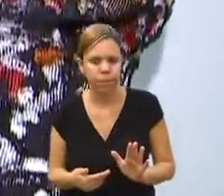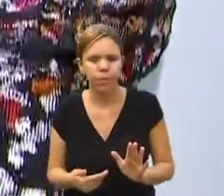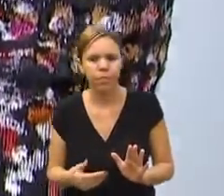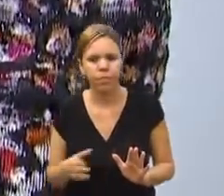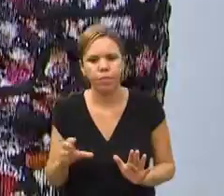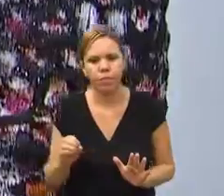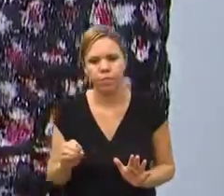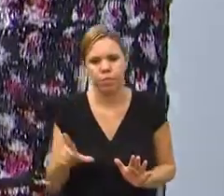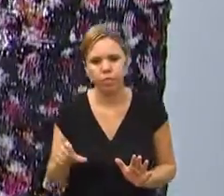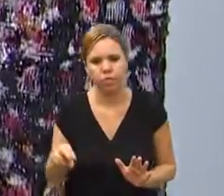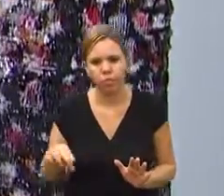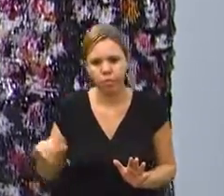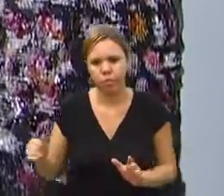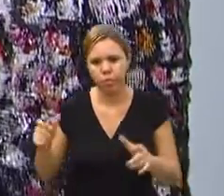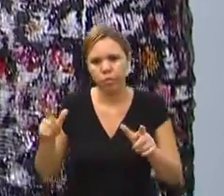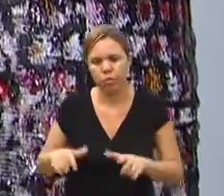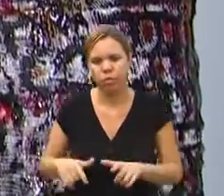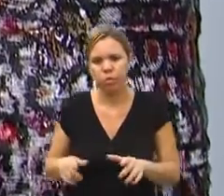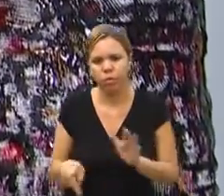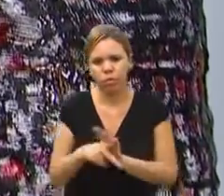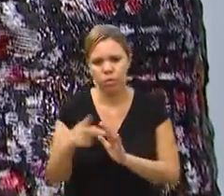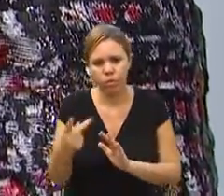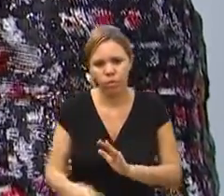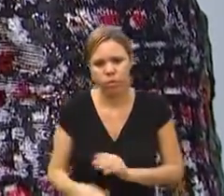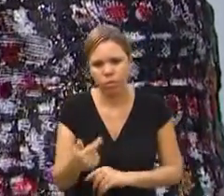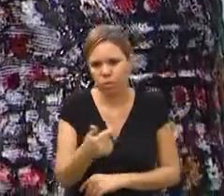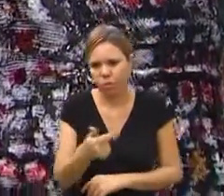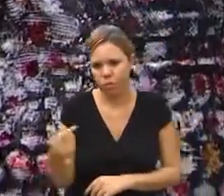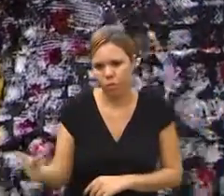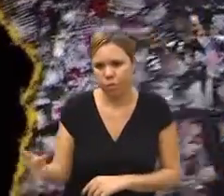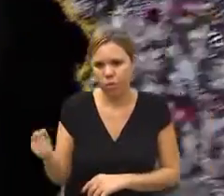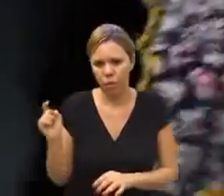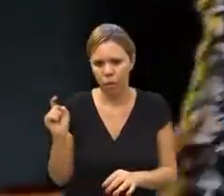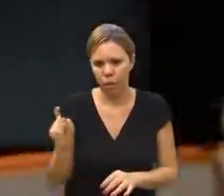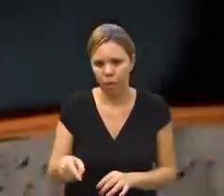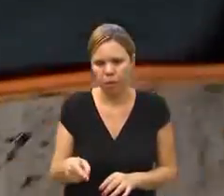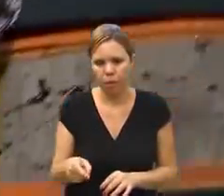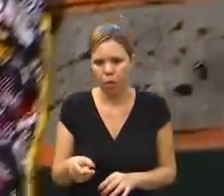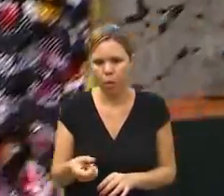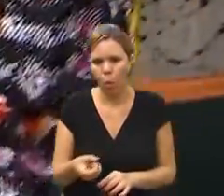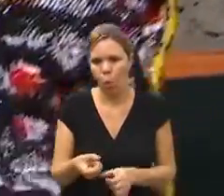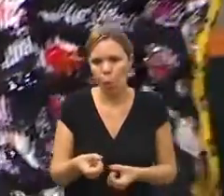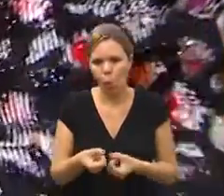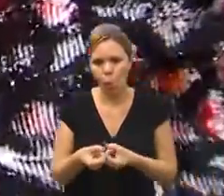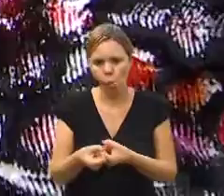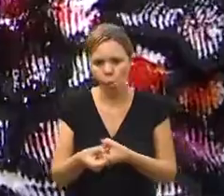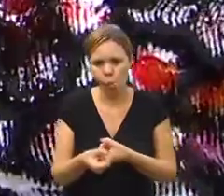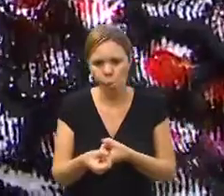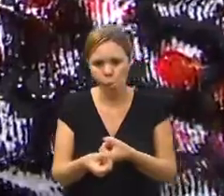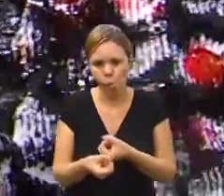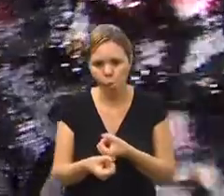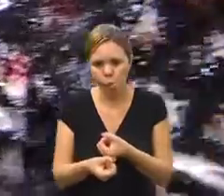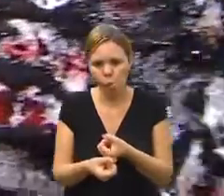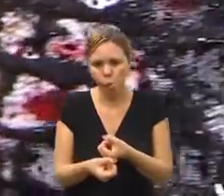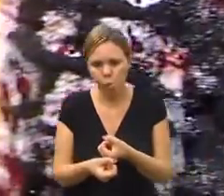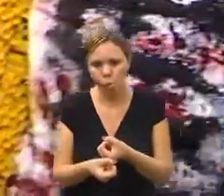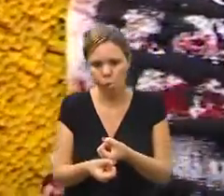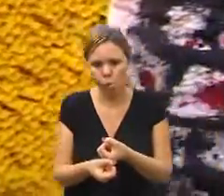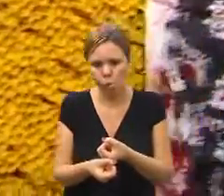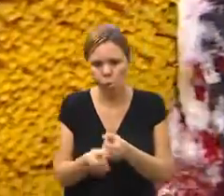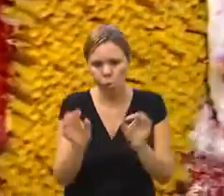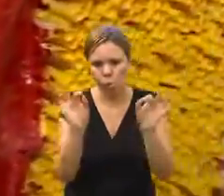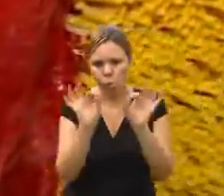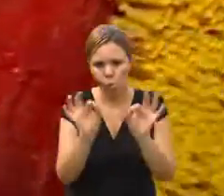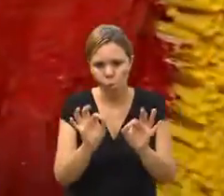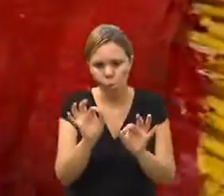como se fosse uma colônia de abelha. Essa coisa são 22 mil canudos que tem, né? Com uma estrutura de gesso. E juntamente com essa